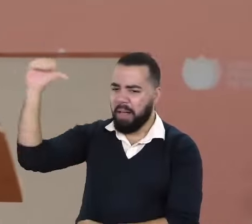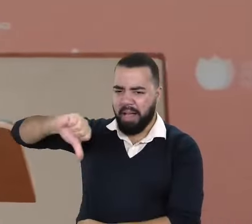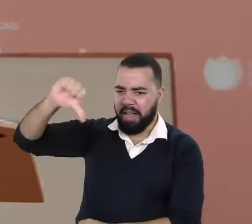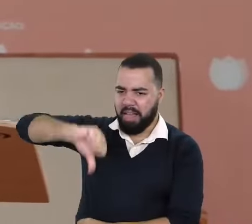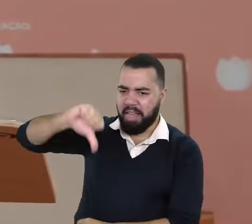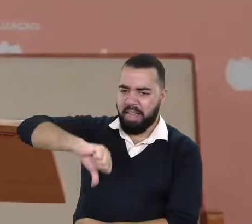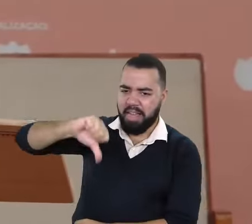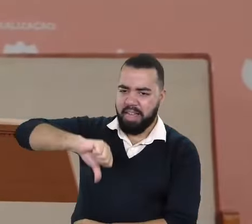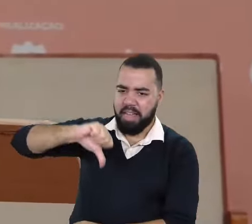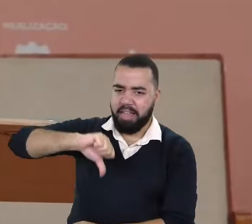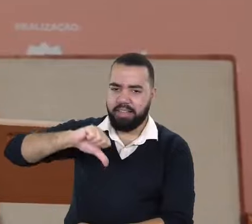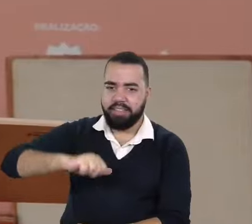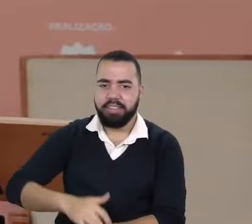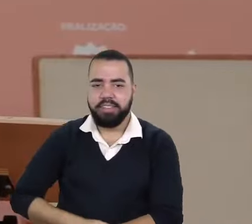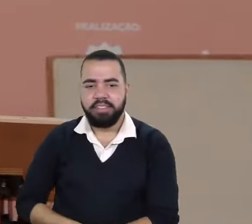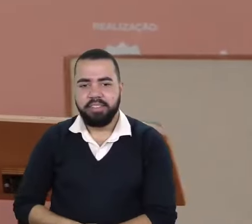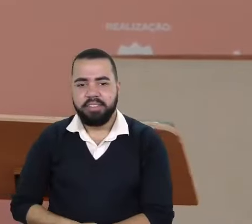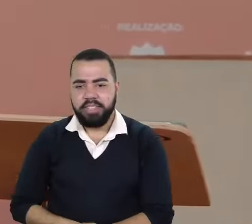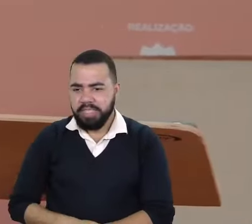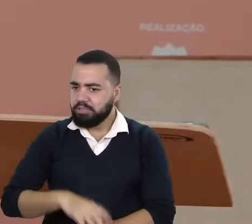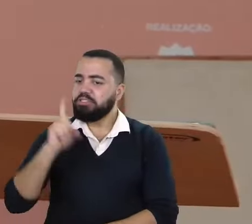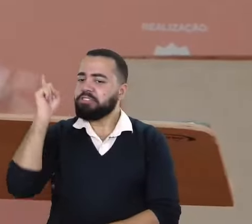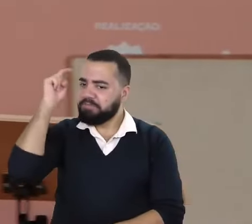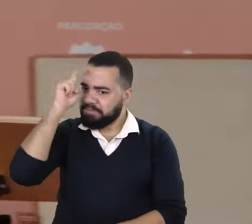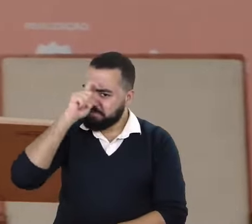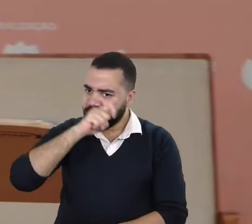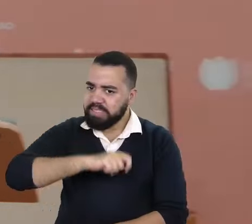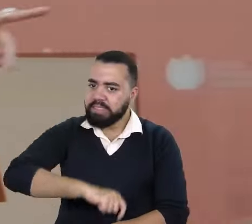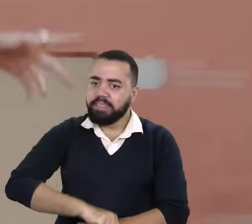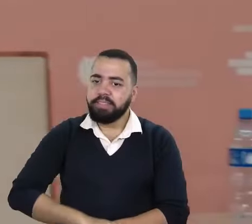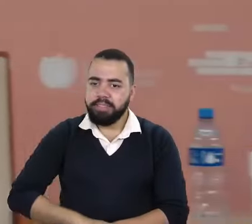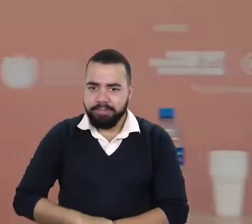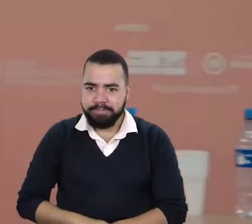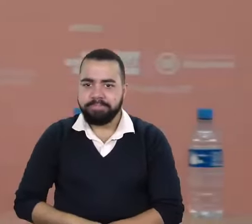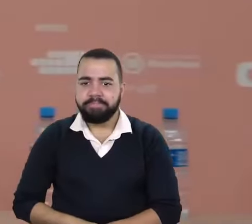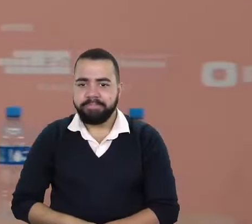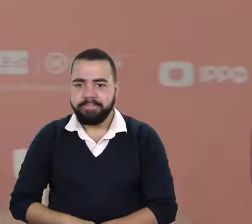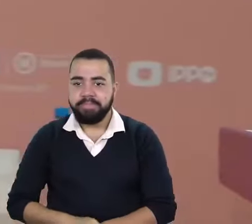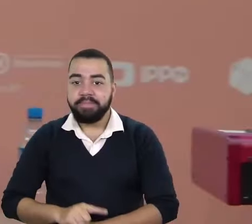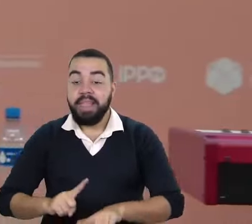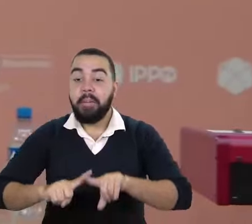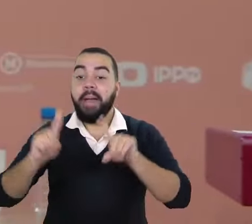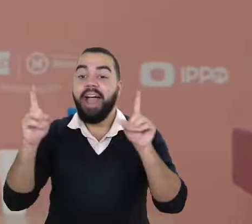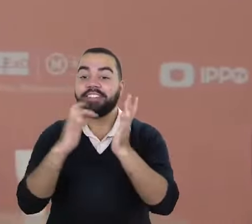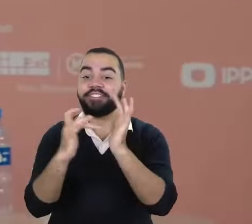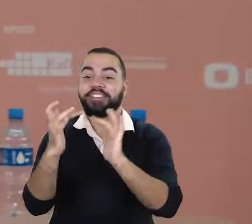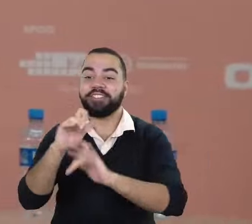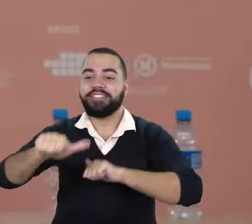Nossa, gente. A gente vai lendo assim e falando, nossa, Jesus. Não me surpreende porque o Senhor me escolheu.